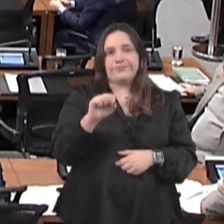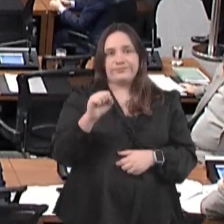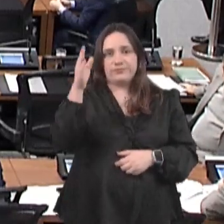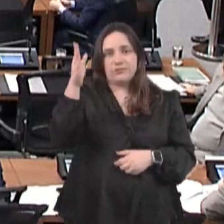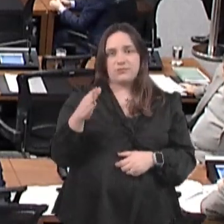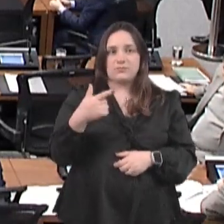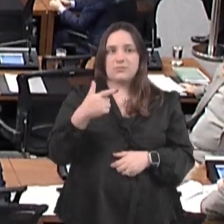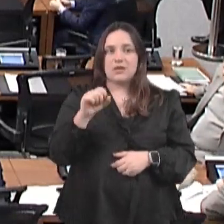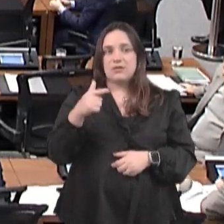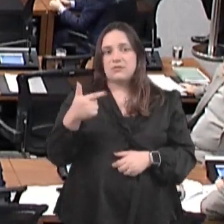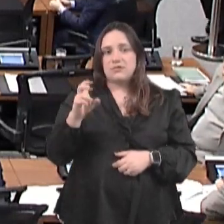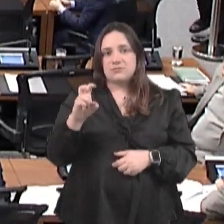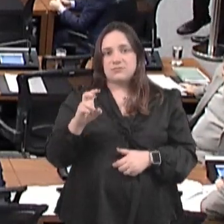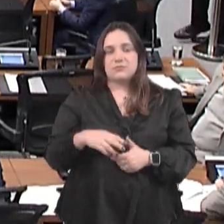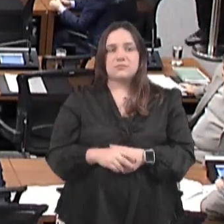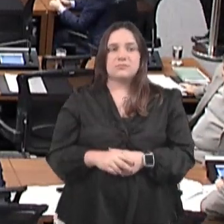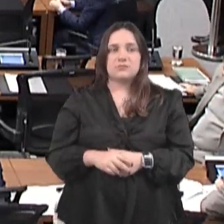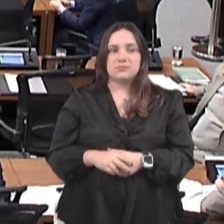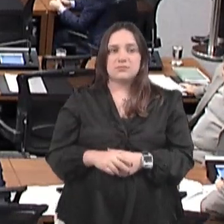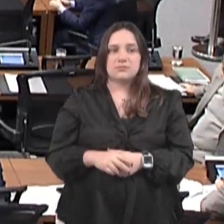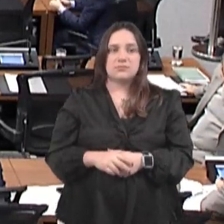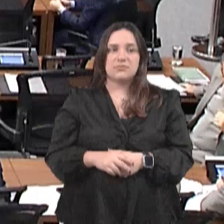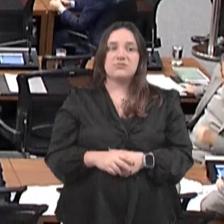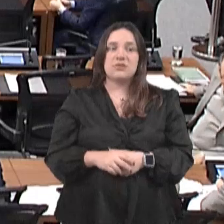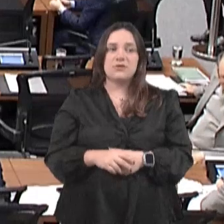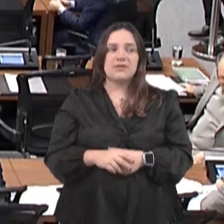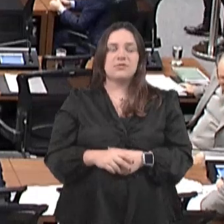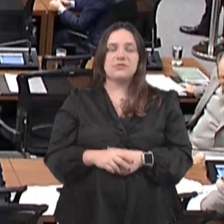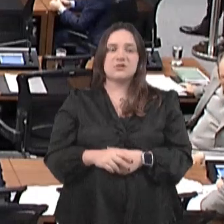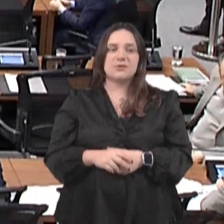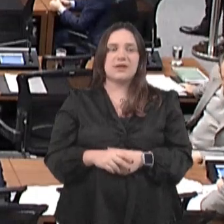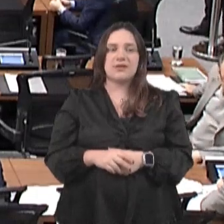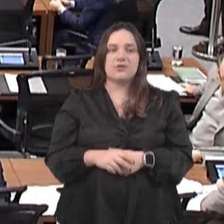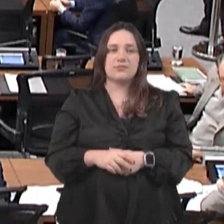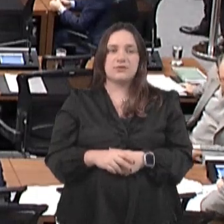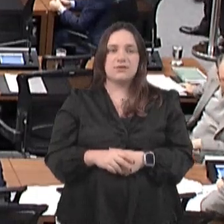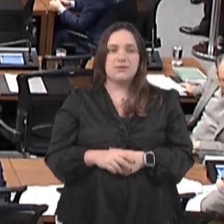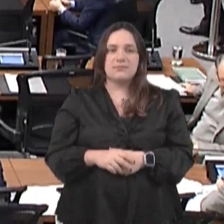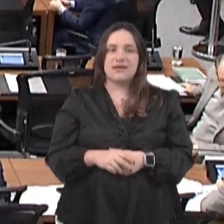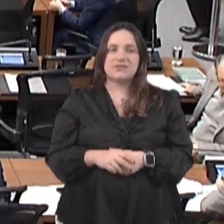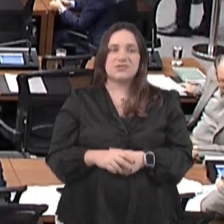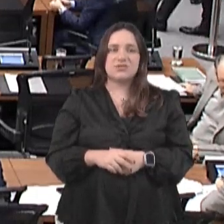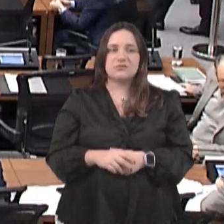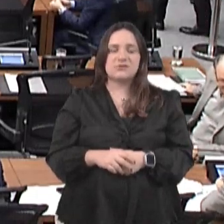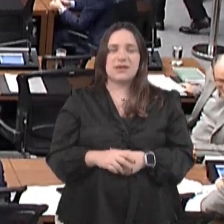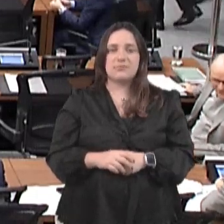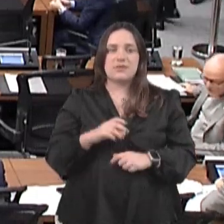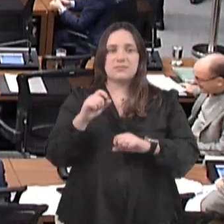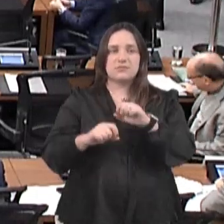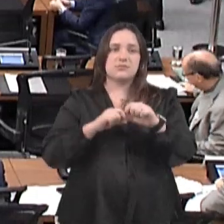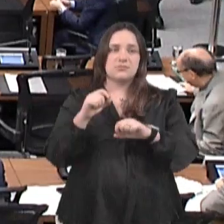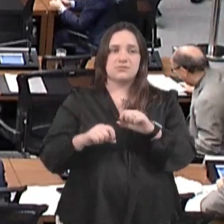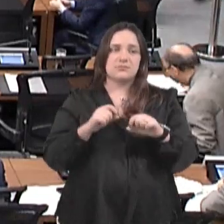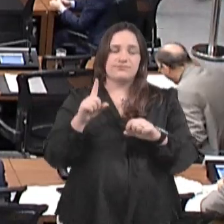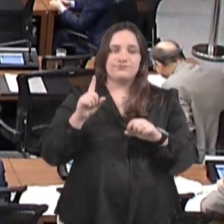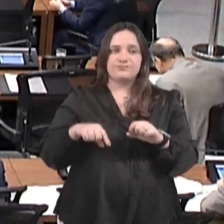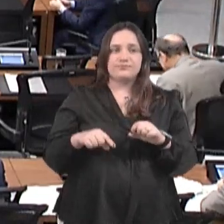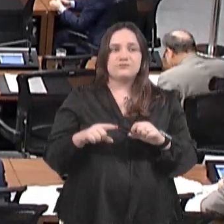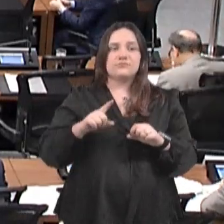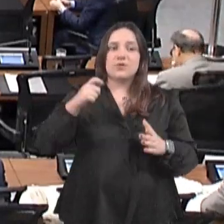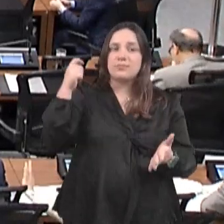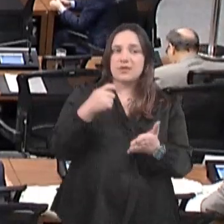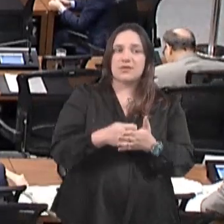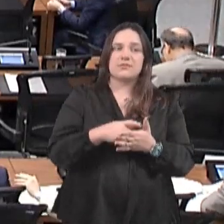018/2025, de autoria do deputado Paulo Duarte. Dispõe sobre a obrigatoriedade de instalação